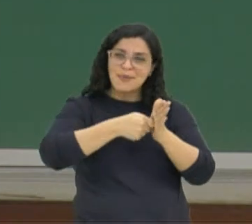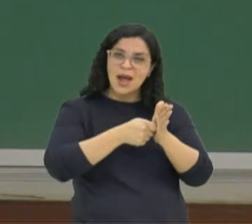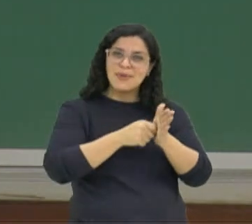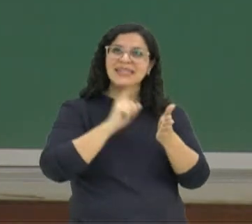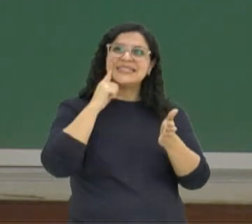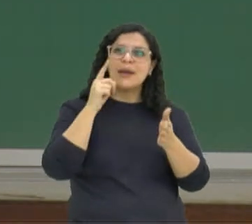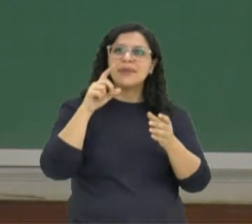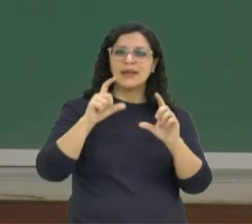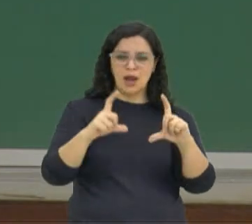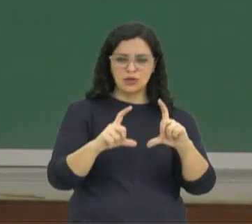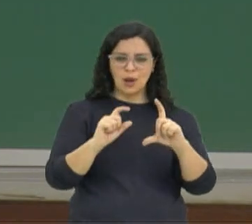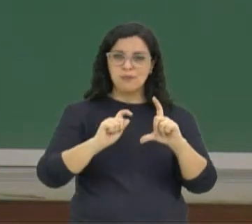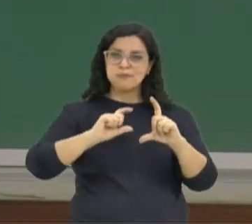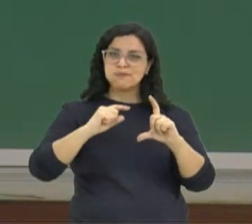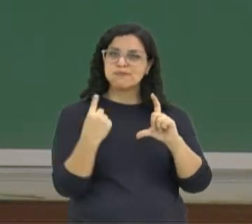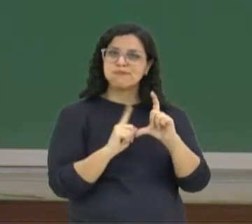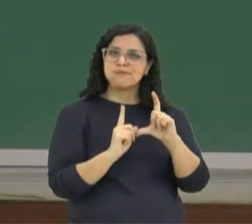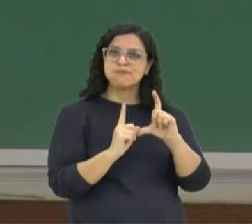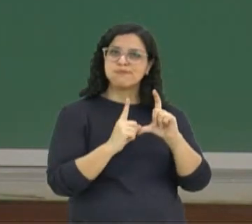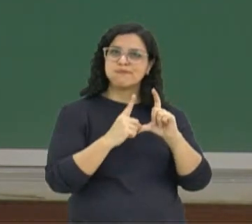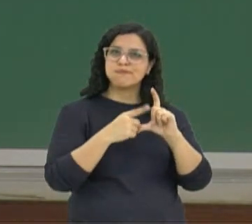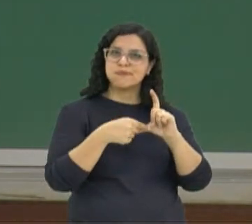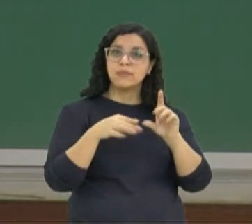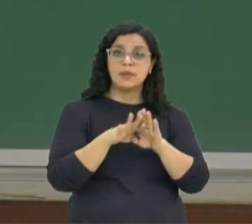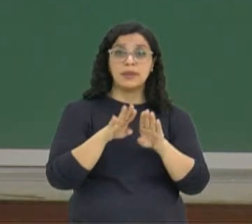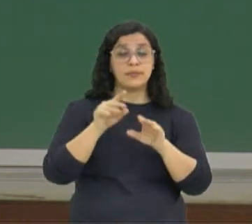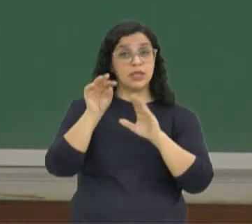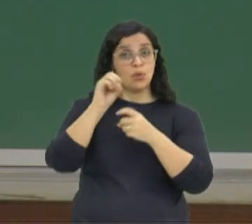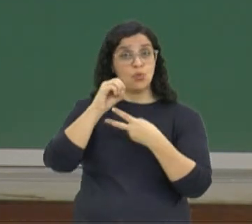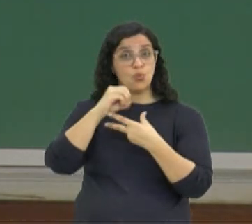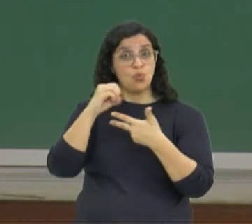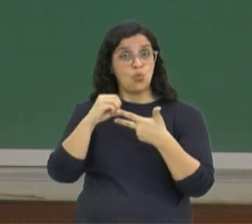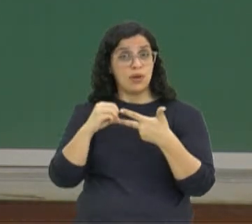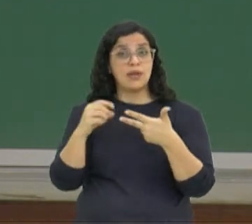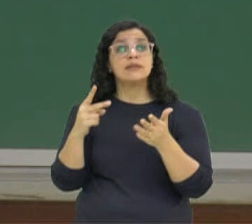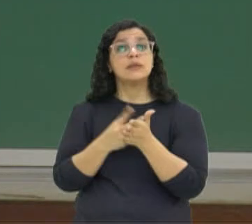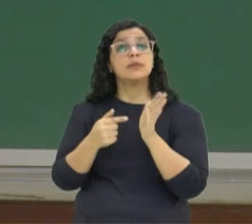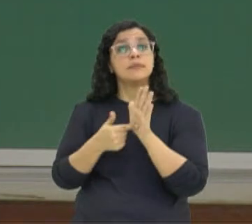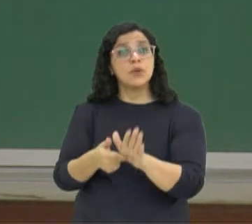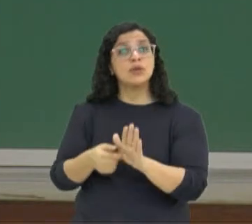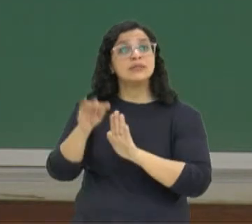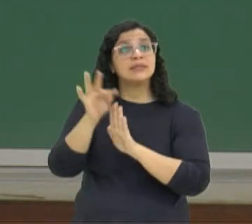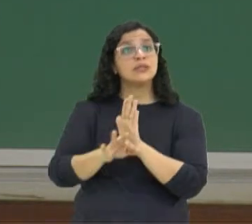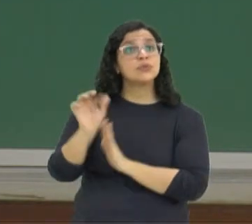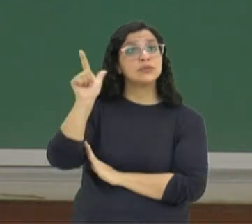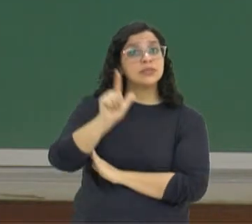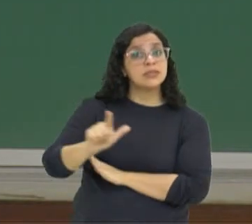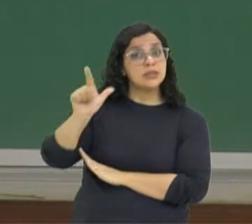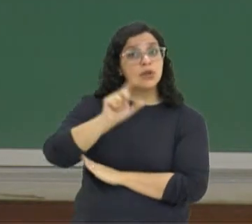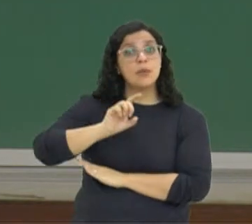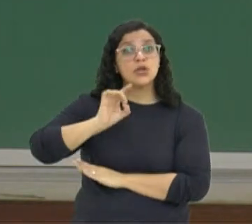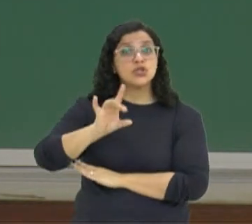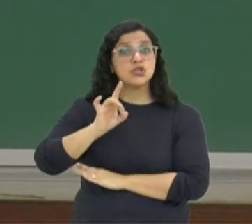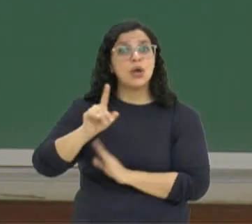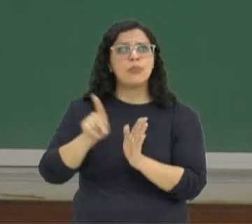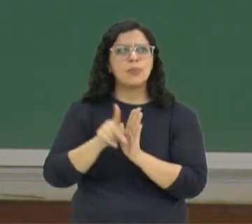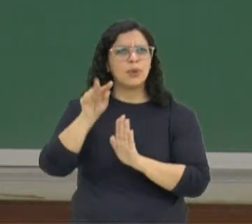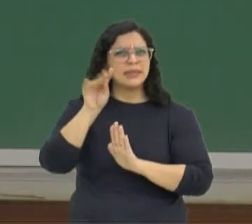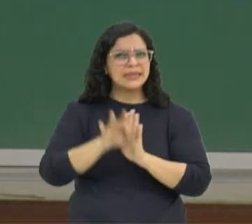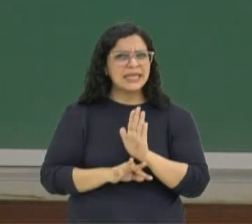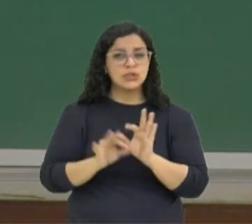ele sempre vai trazer um texto literário ou ele costumeiramente traz textos literários. Só que ele não traz